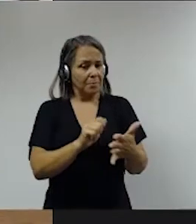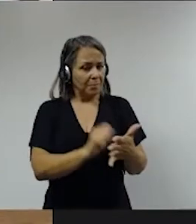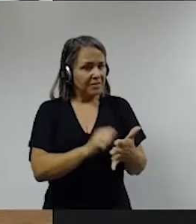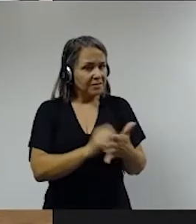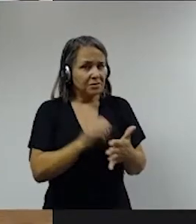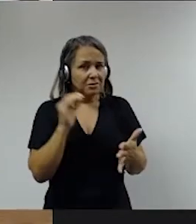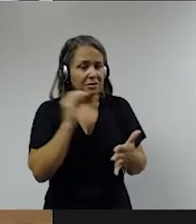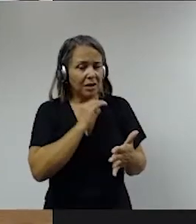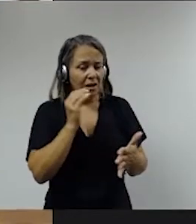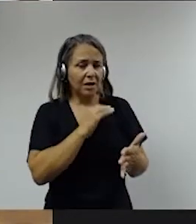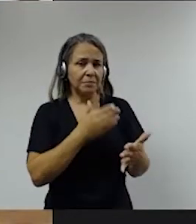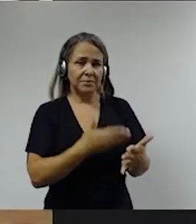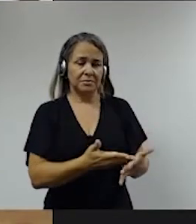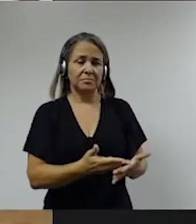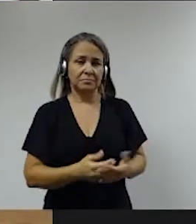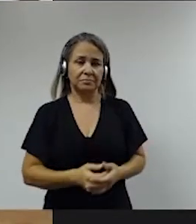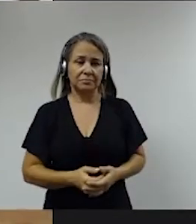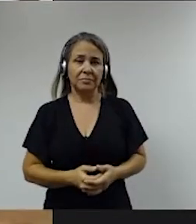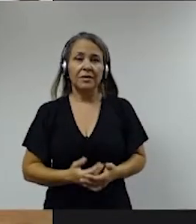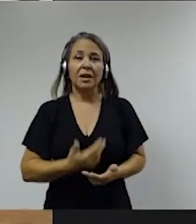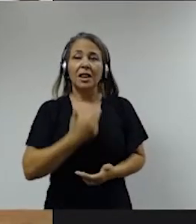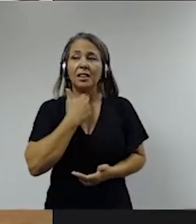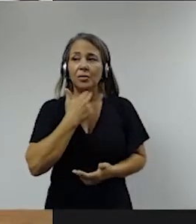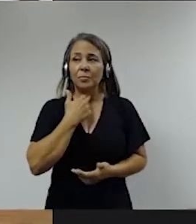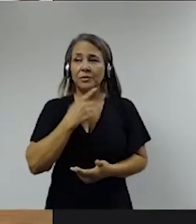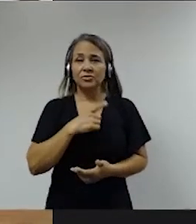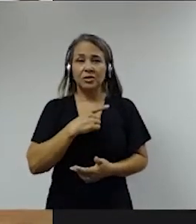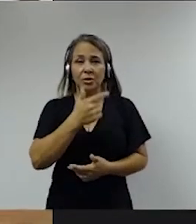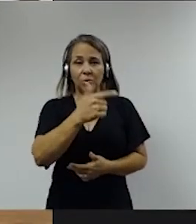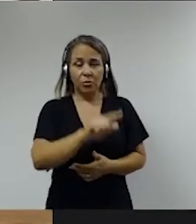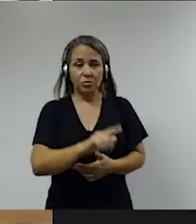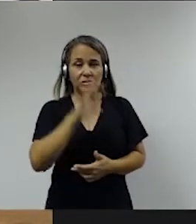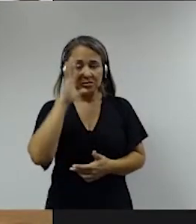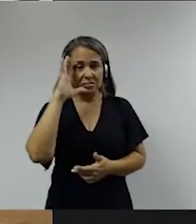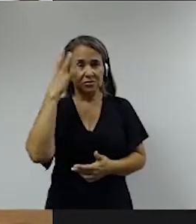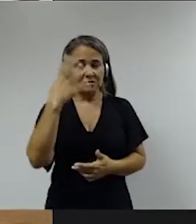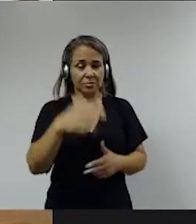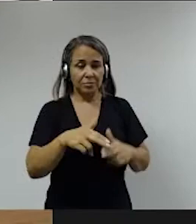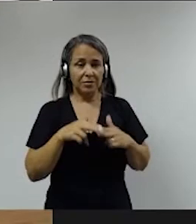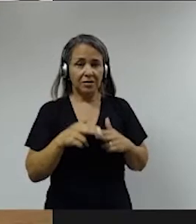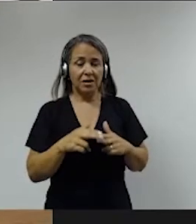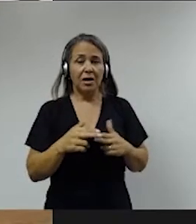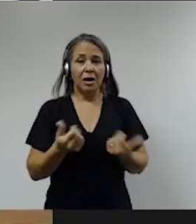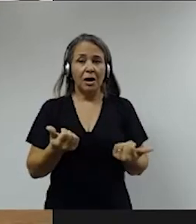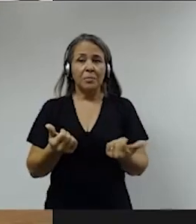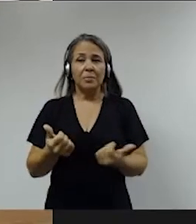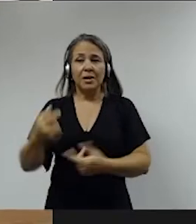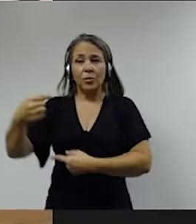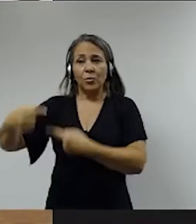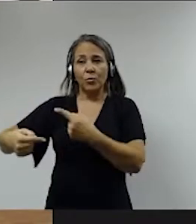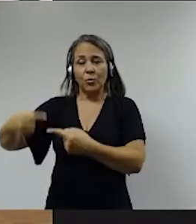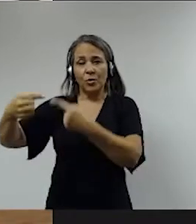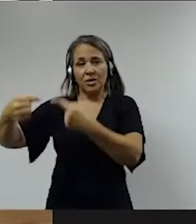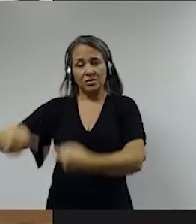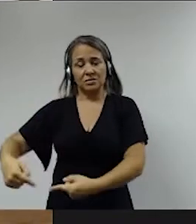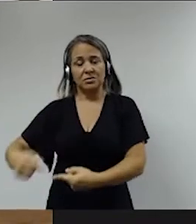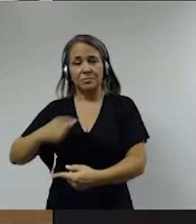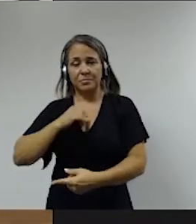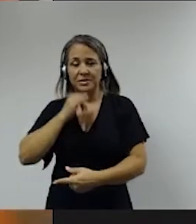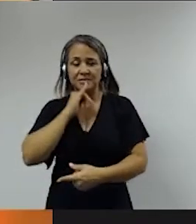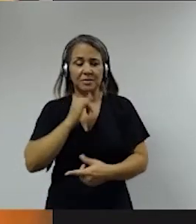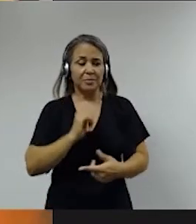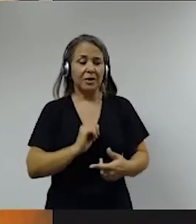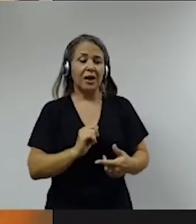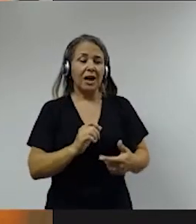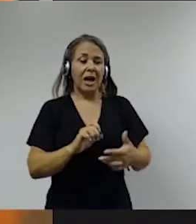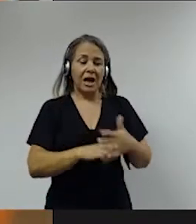iminente. Não pode ter outra solução menos gravosa para a concorrência. Exemplo, a empresa A está sendo vendida para a empresa B,